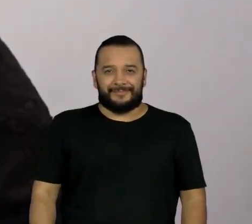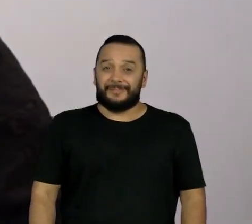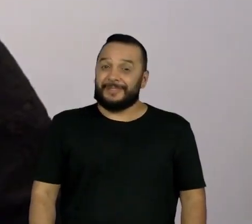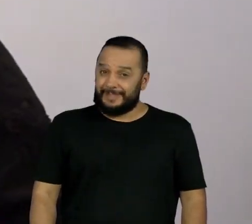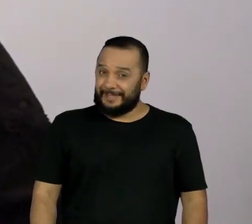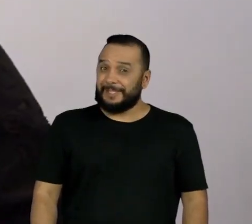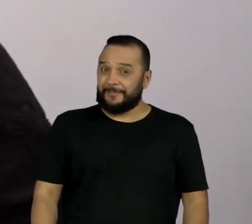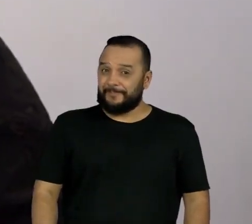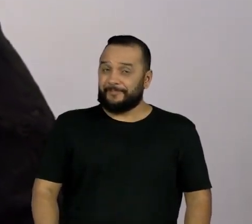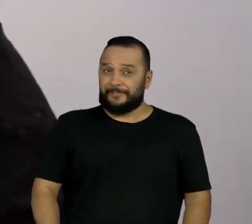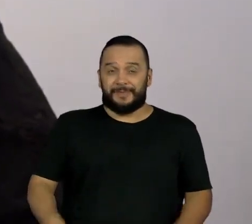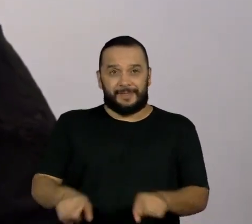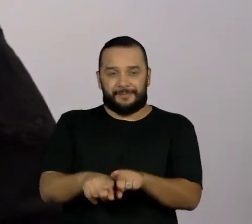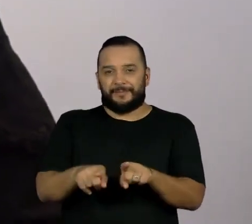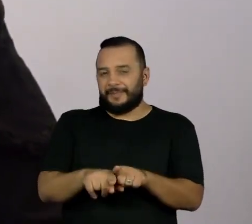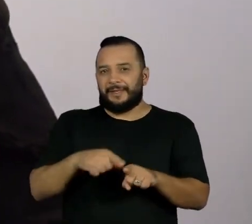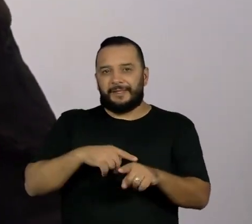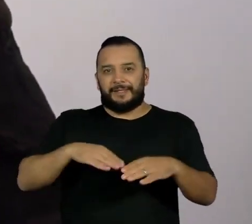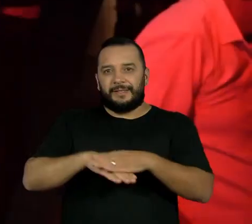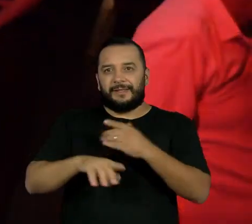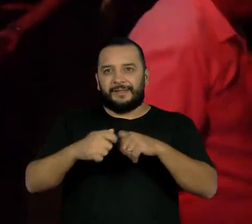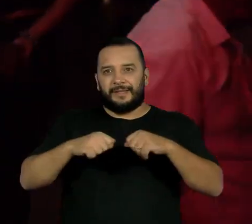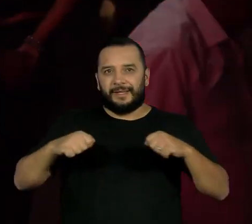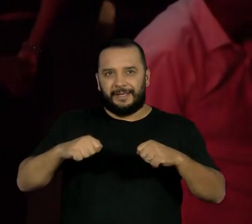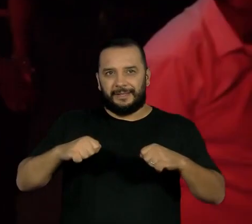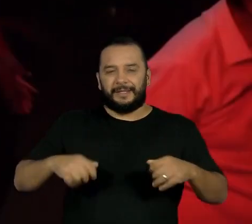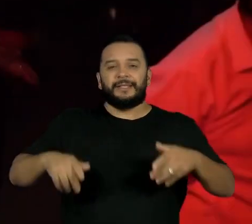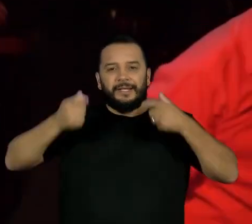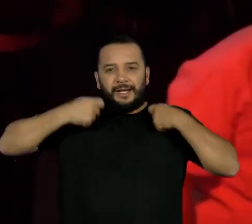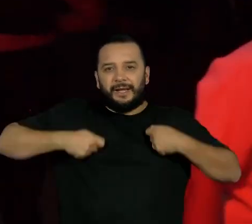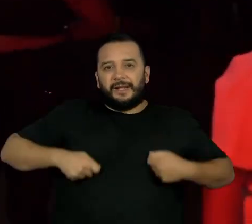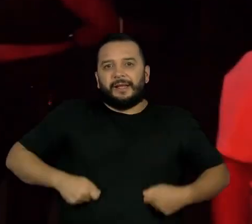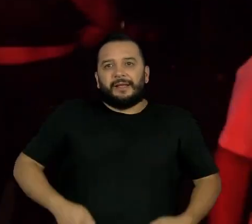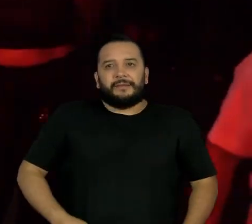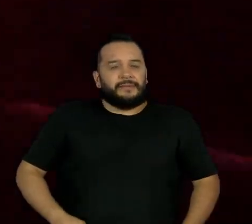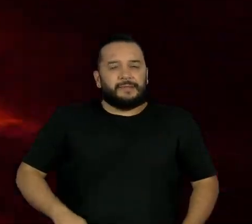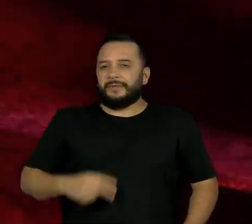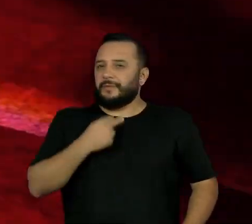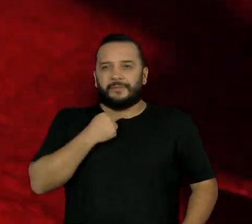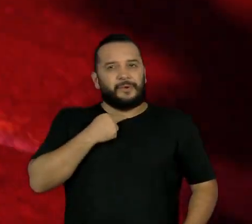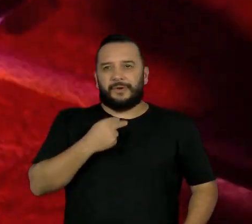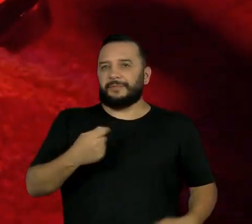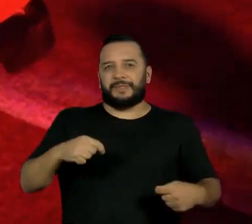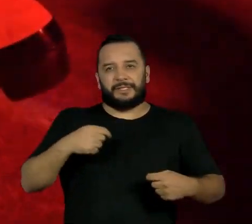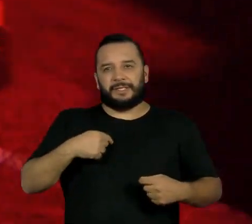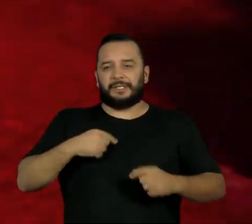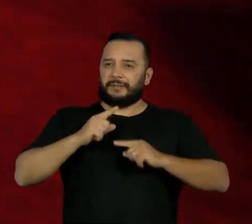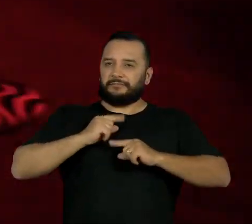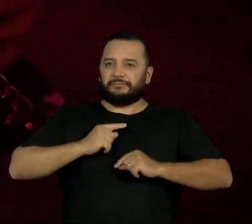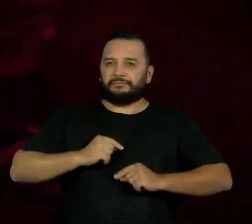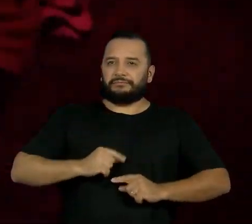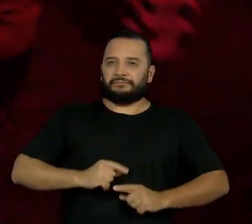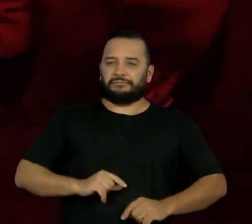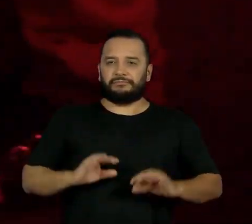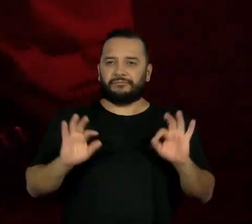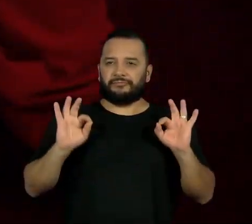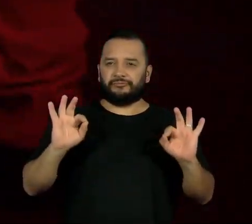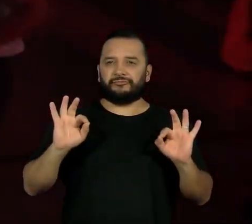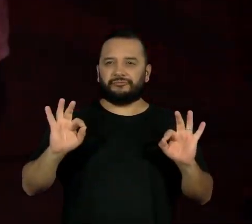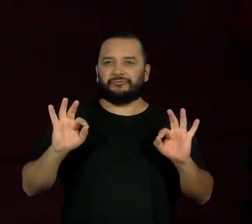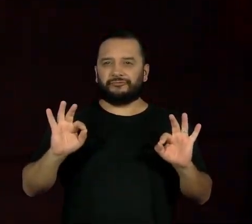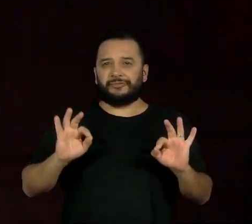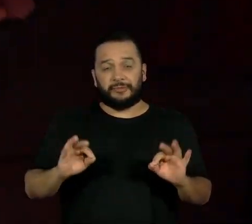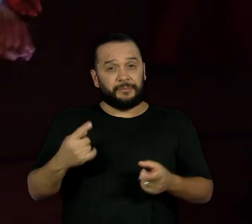Não pode entrar de tênis, camiseta e agasalho. Tem que vir num esporte chique legal. Porque geralmente os bailes da nostalgia